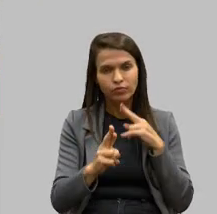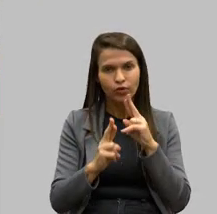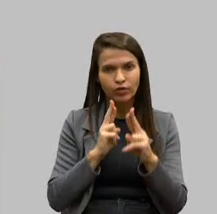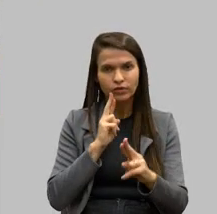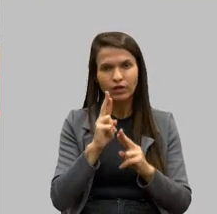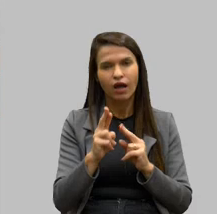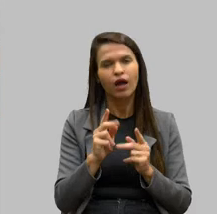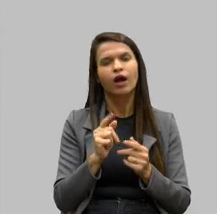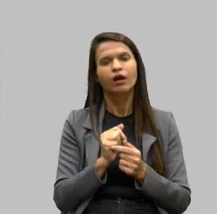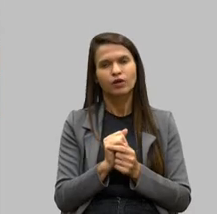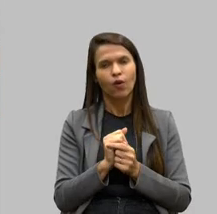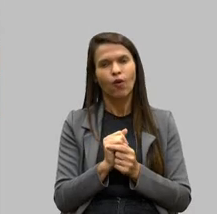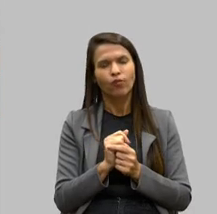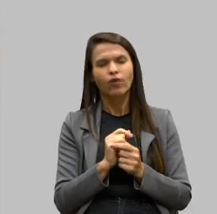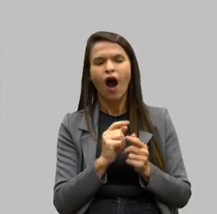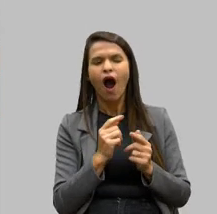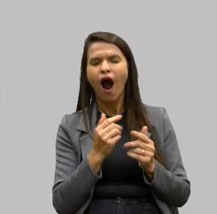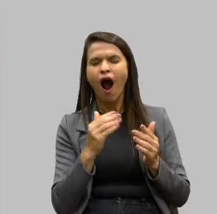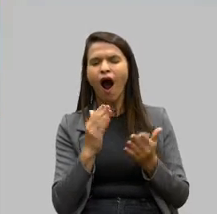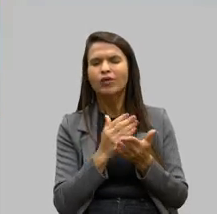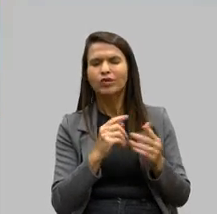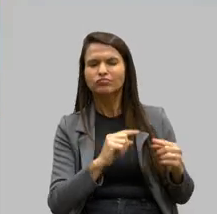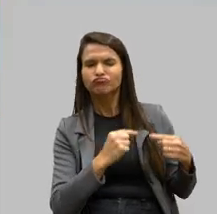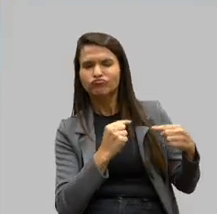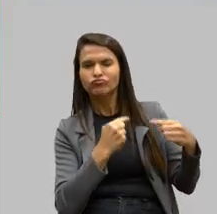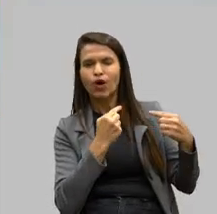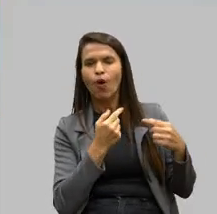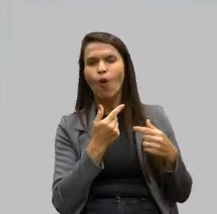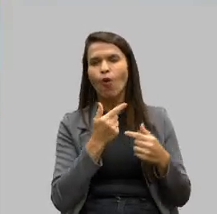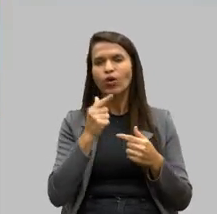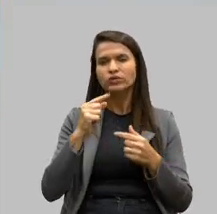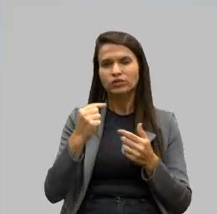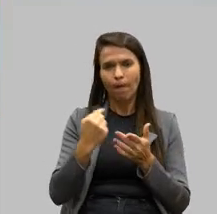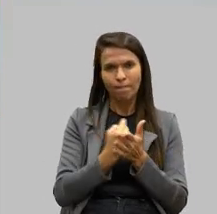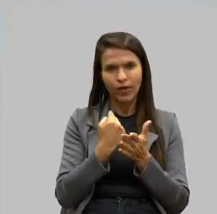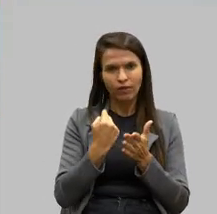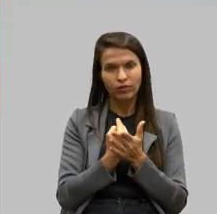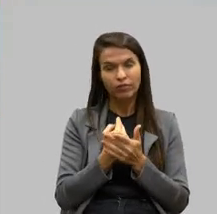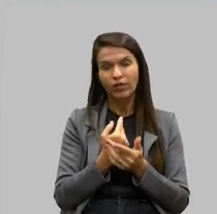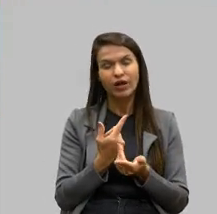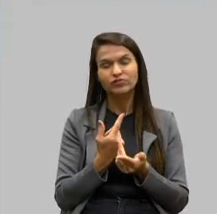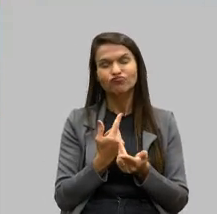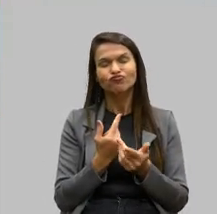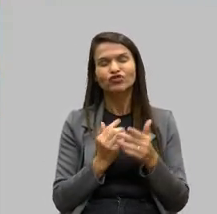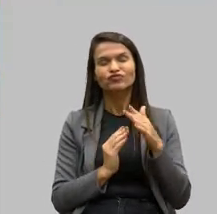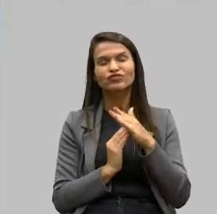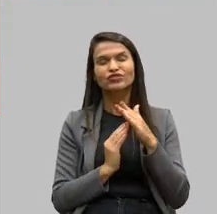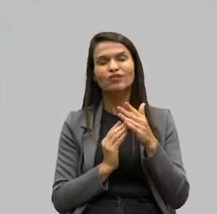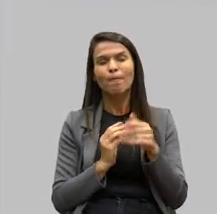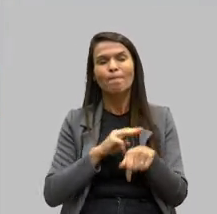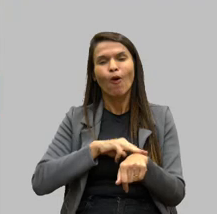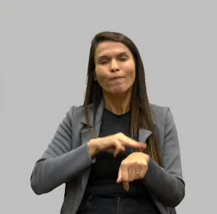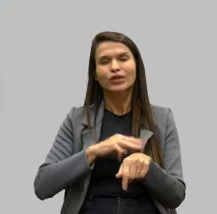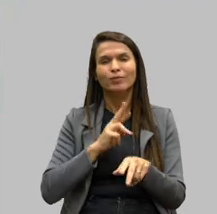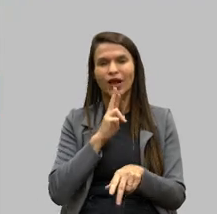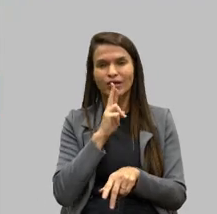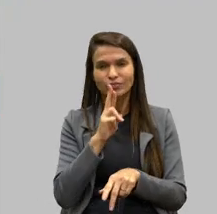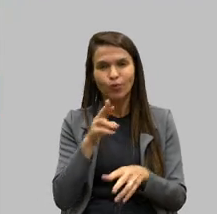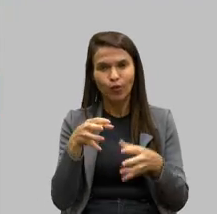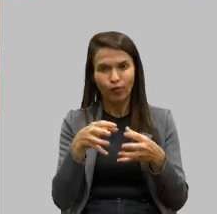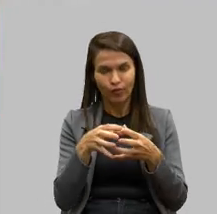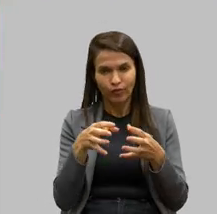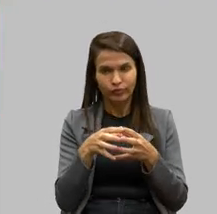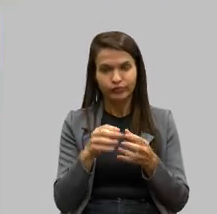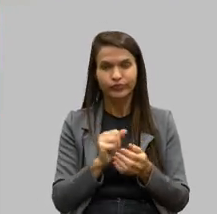proposições, e outras são perguntas. só não teve tempo ainda de trazer a resposta para a comissão. Quanto ao